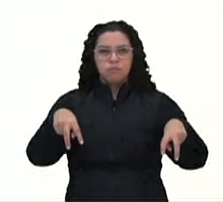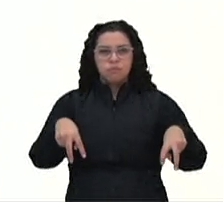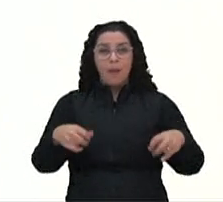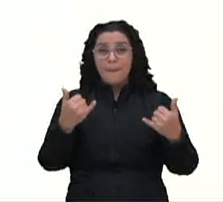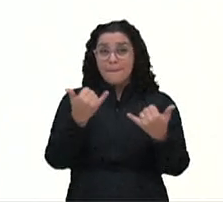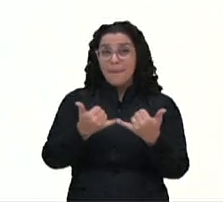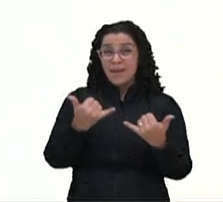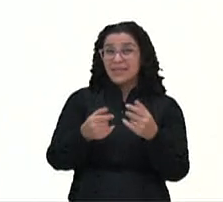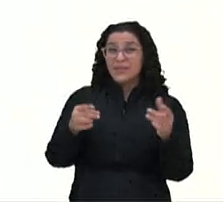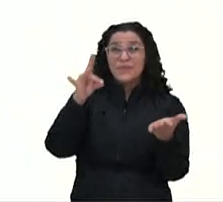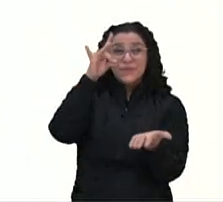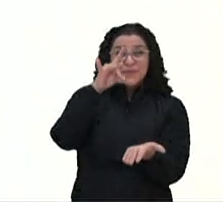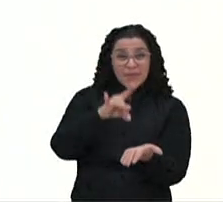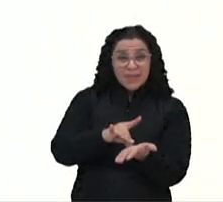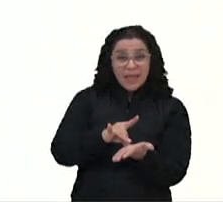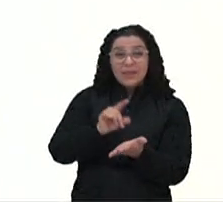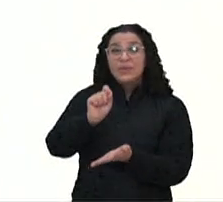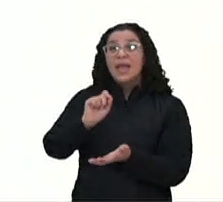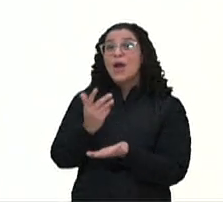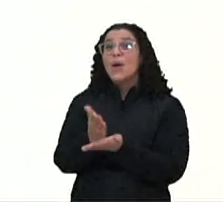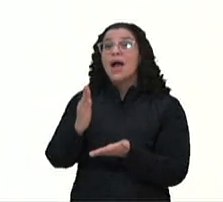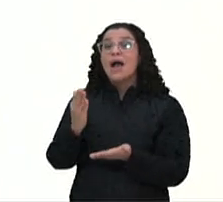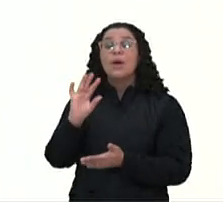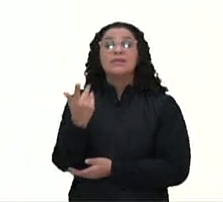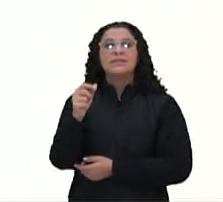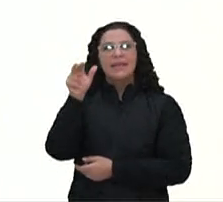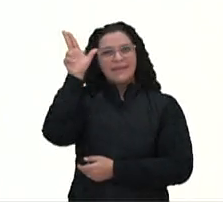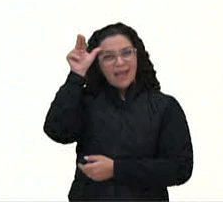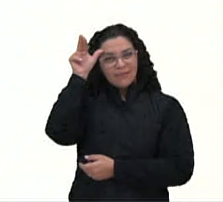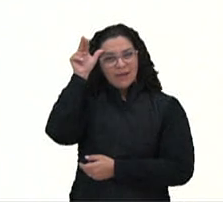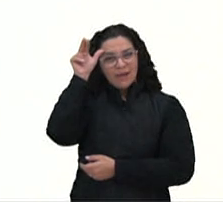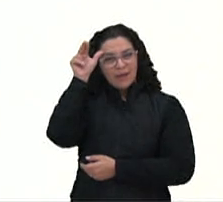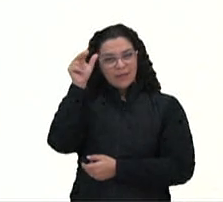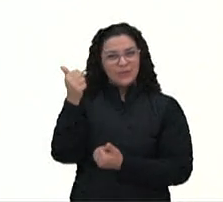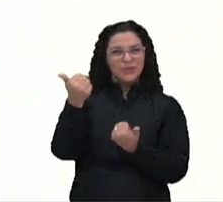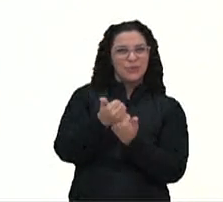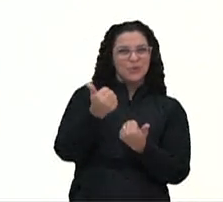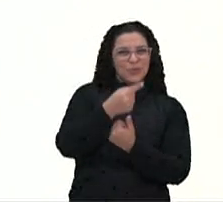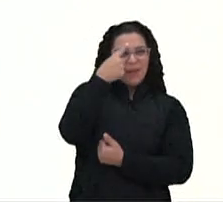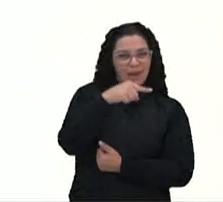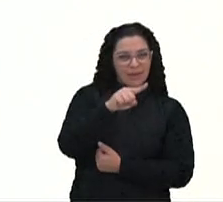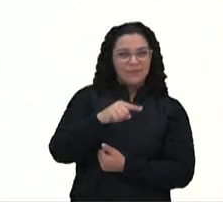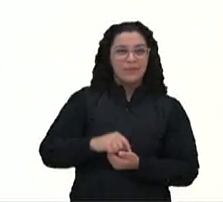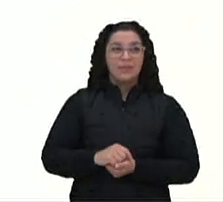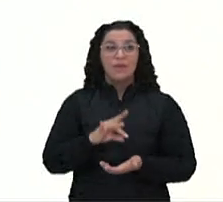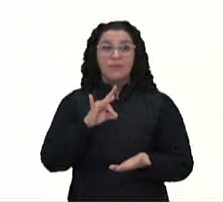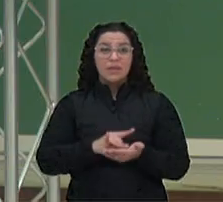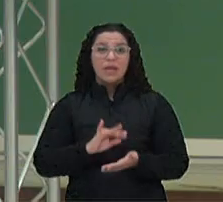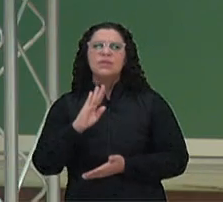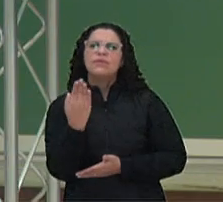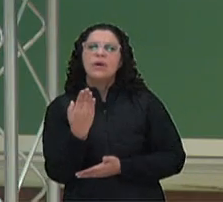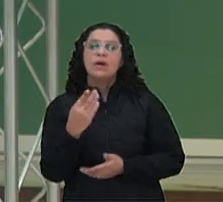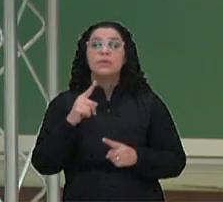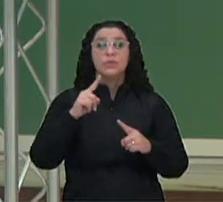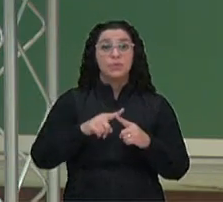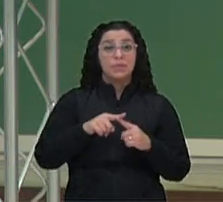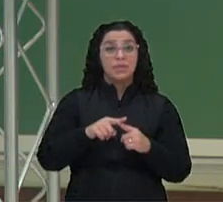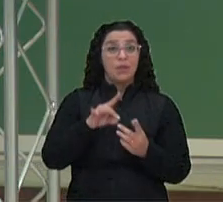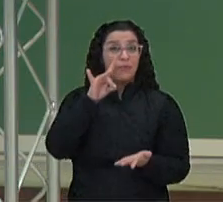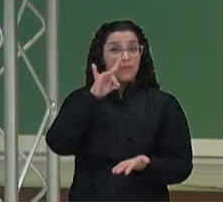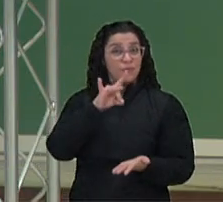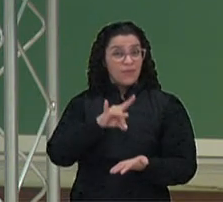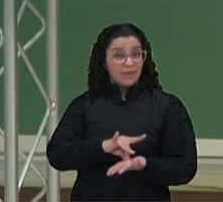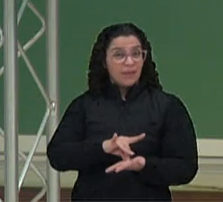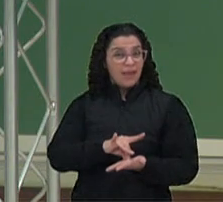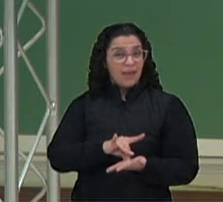polo original, só que no original é em cavalos. True or false? It's false. Porque no original,